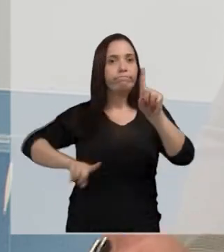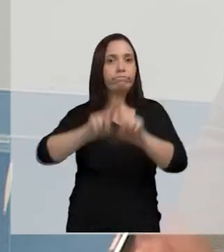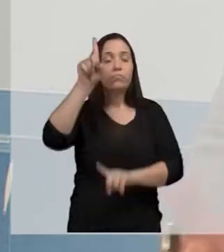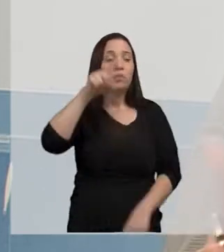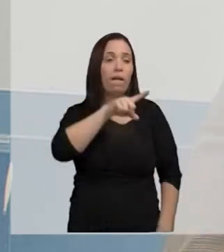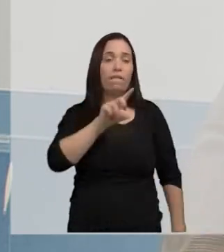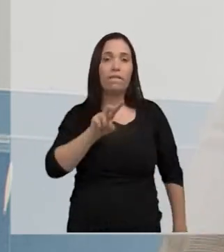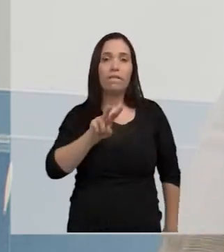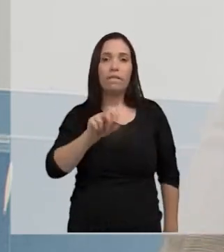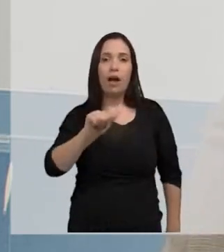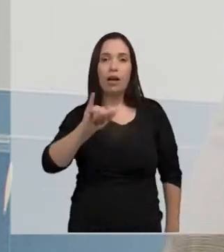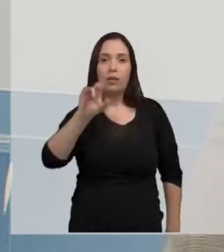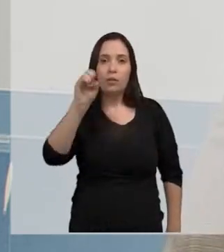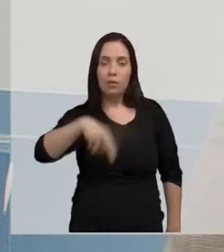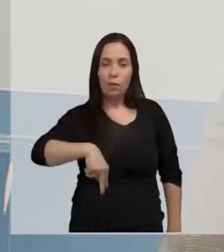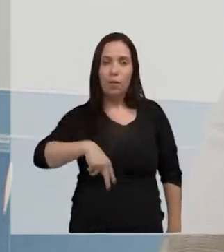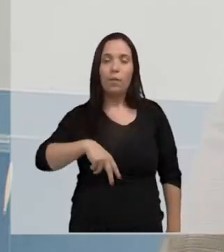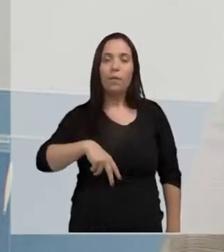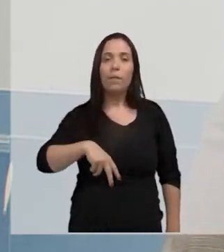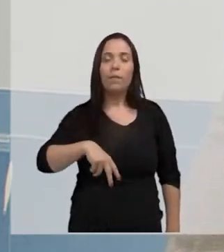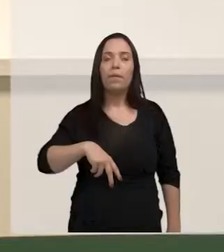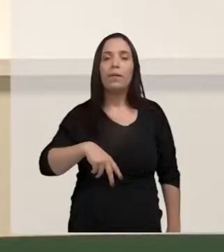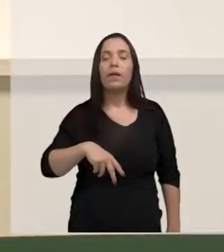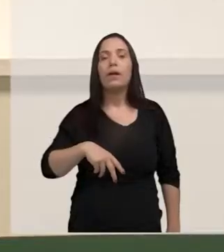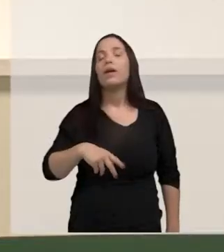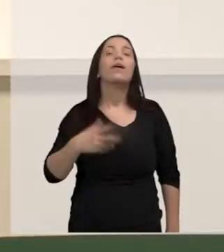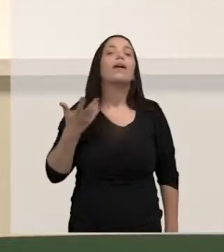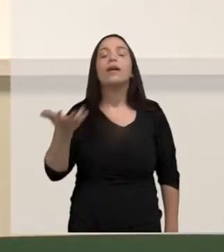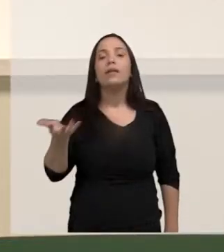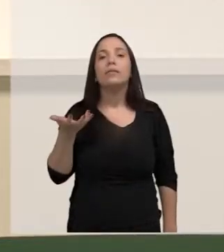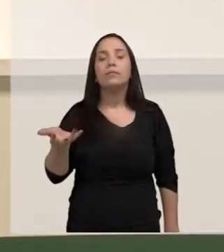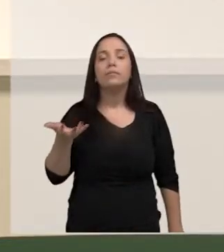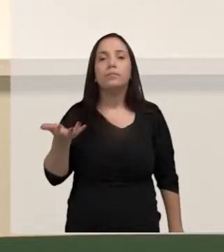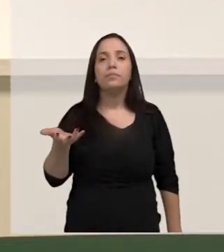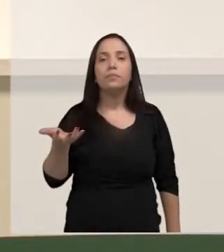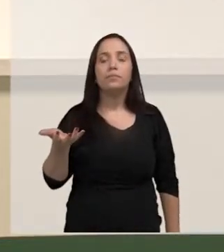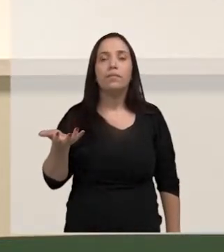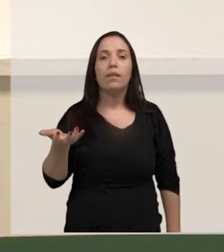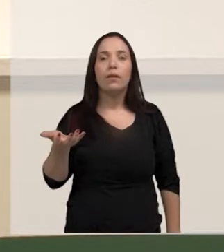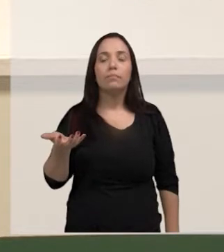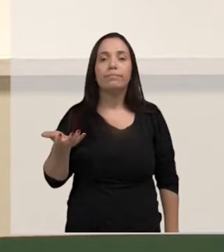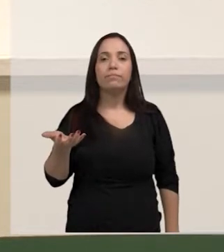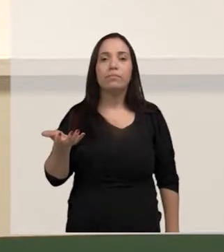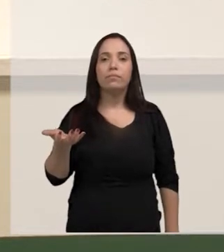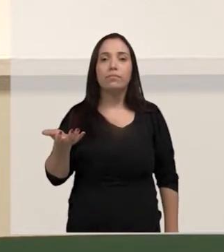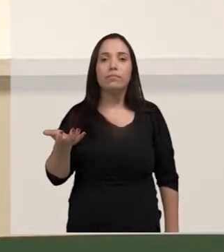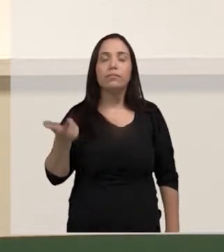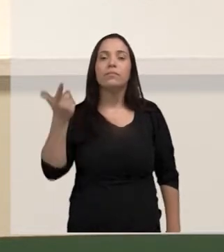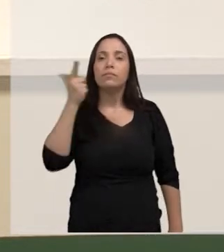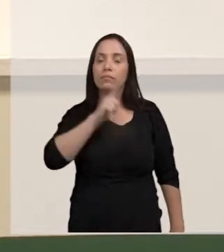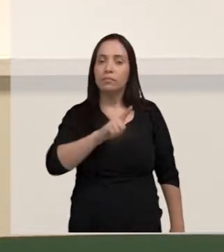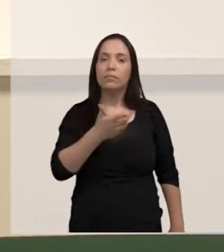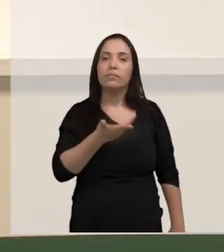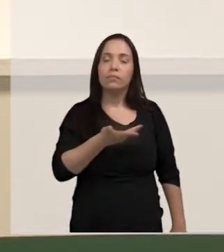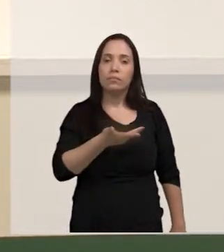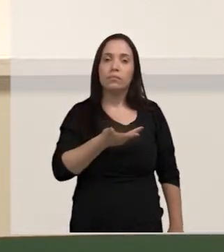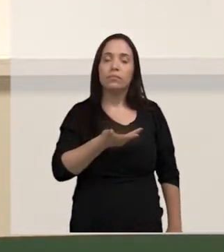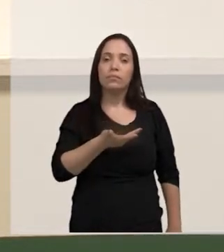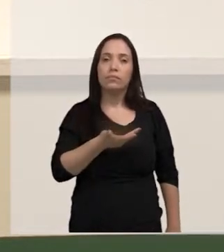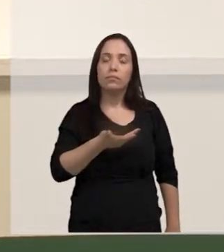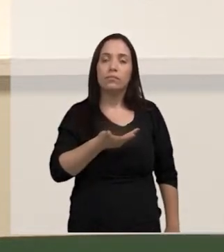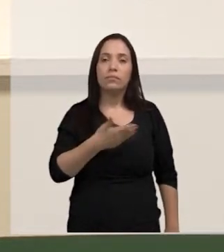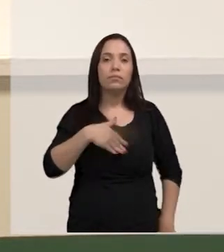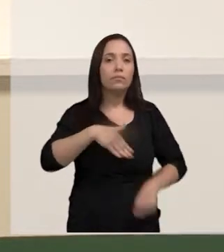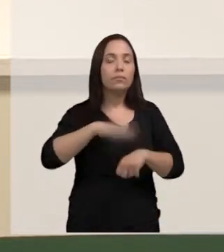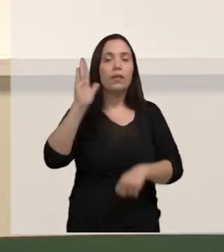Vaidon, desde o início, era tirar 30 mil votos. O que é que ele queria? Era ele ser o primeiro depois do Capitão Wagner. Foi, tá aí. Ele sabia que tinha que